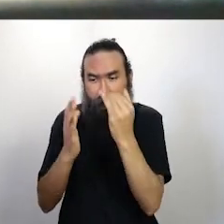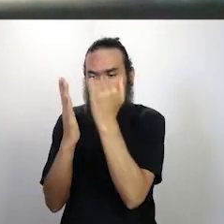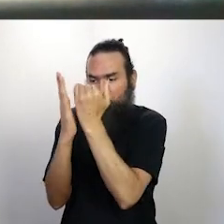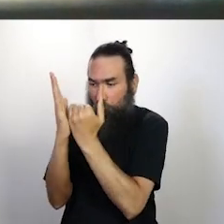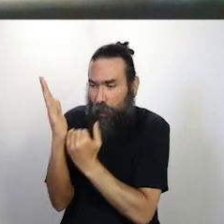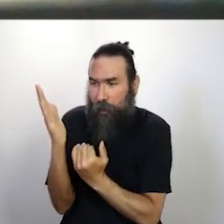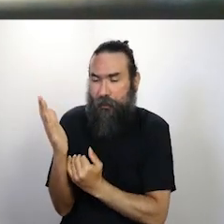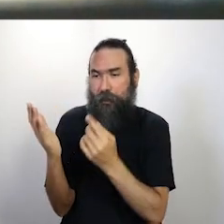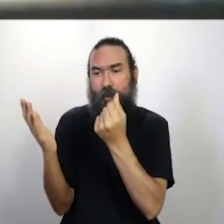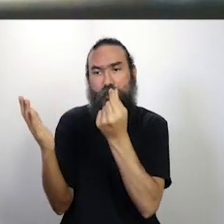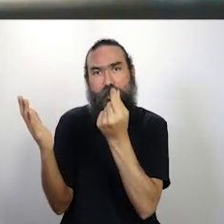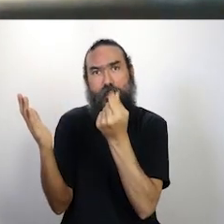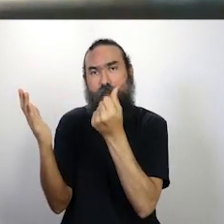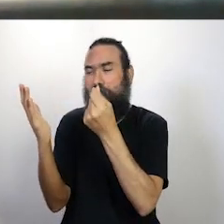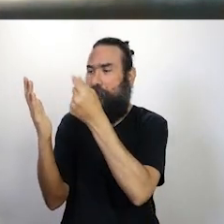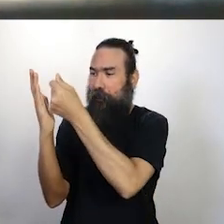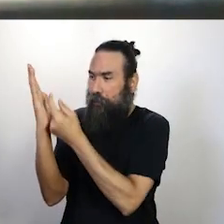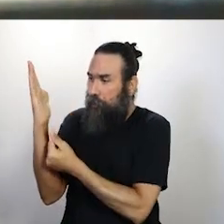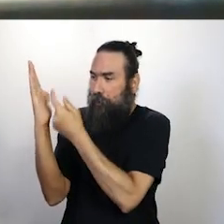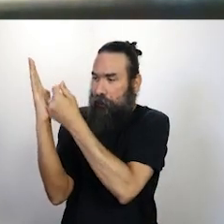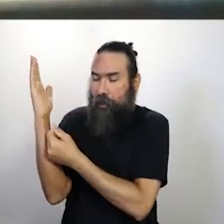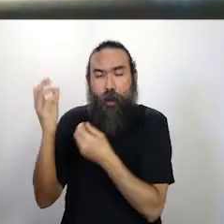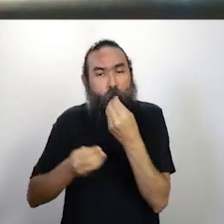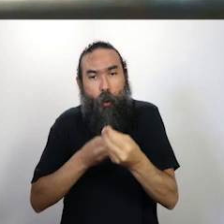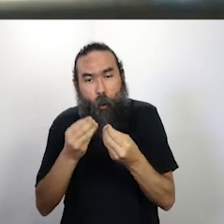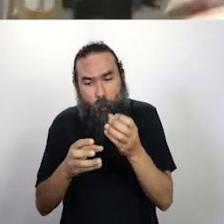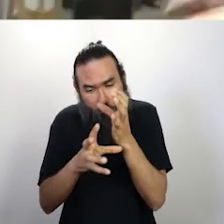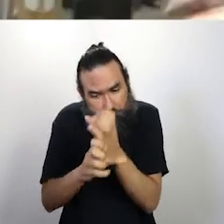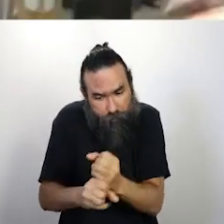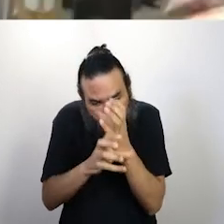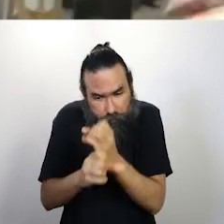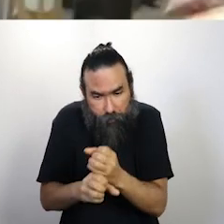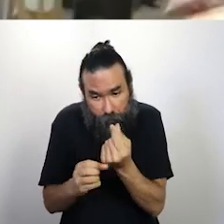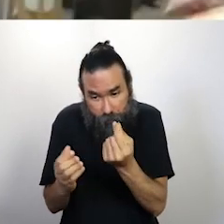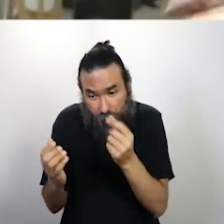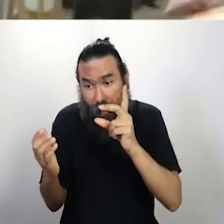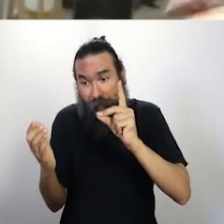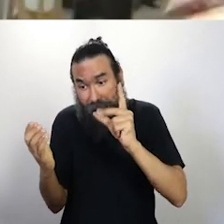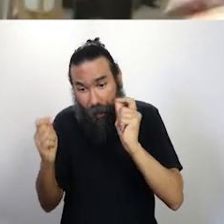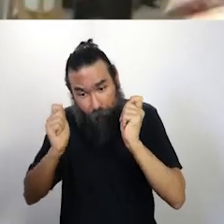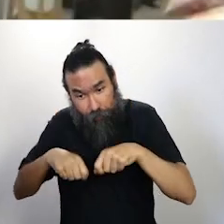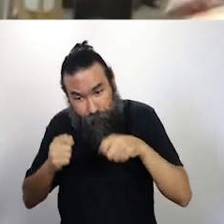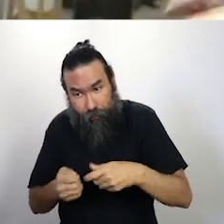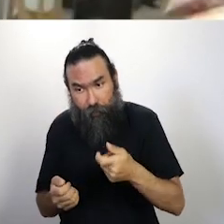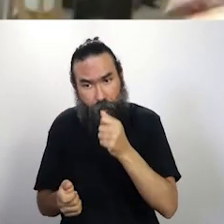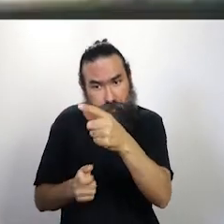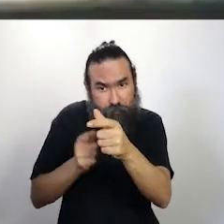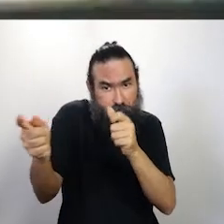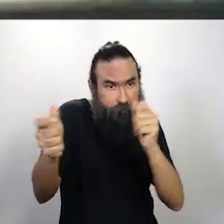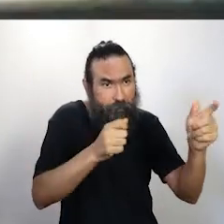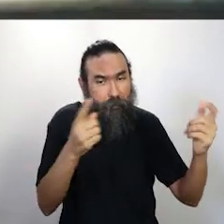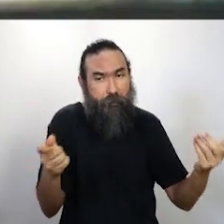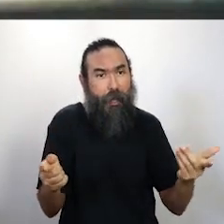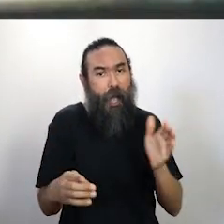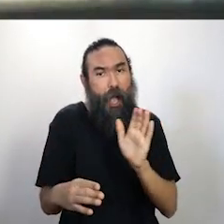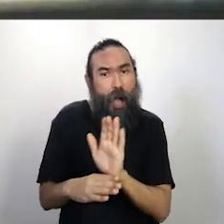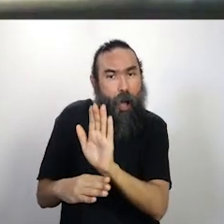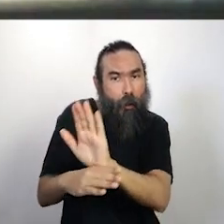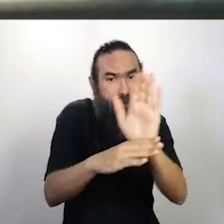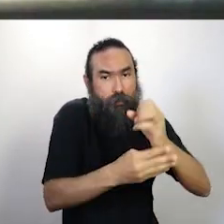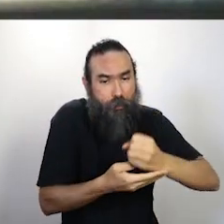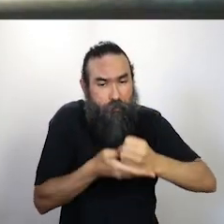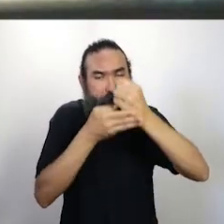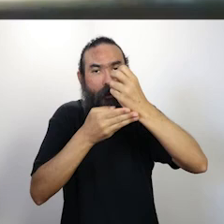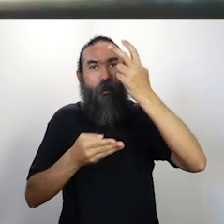importante você ter esses dados para você poder calcular se vai ter recurso para você amparar melhor os espaços e a sua comunidade você vai ter